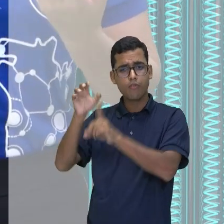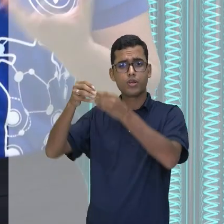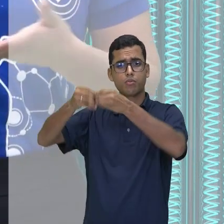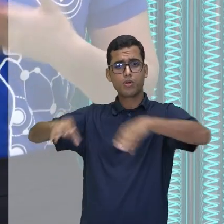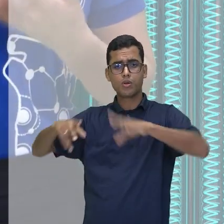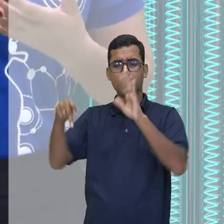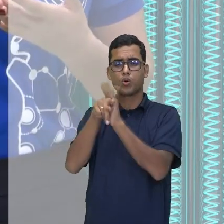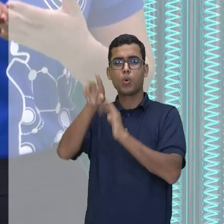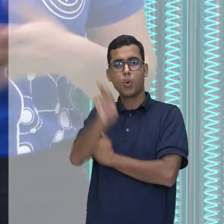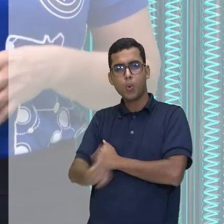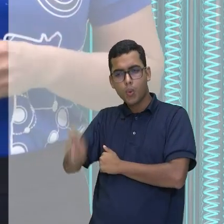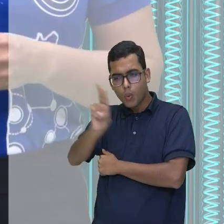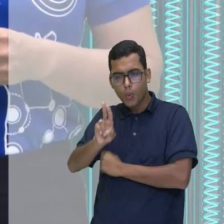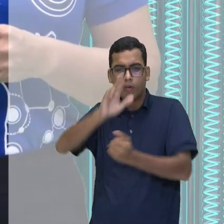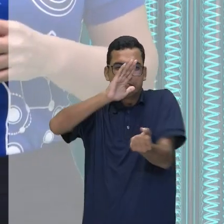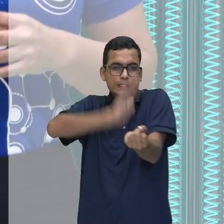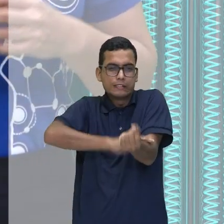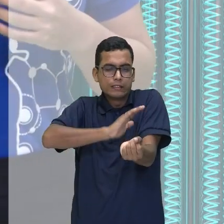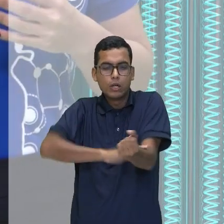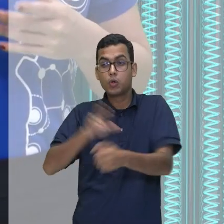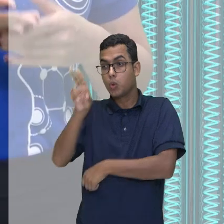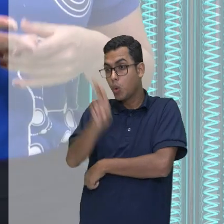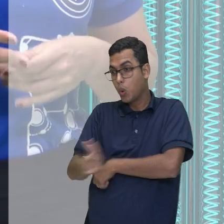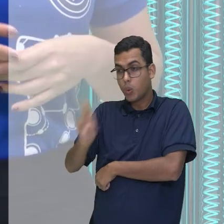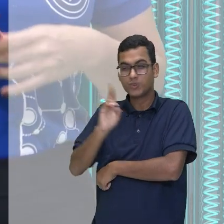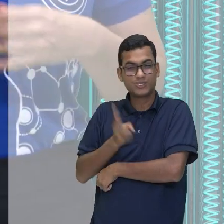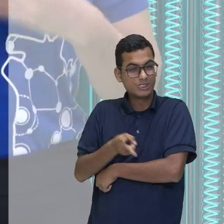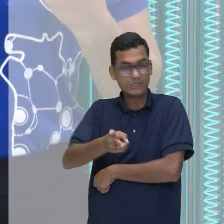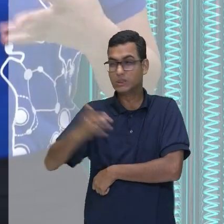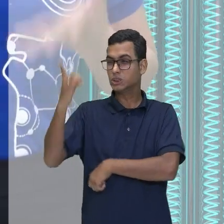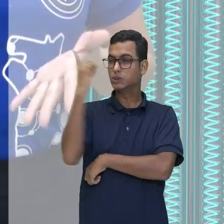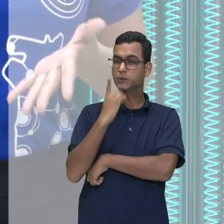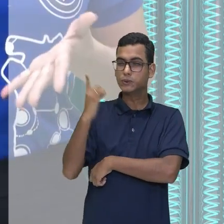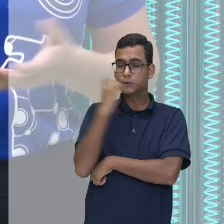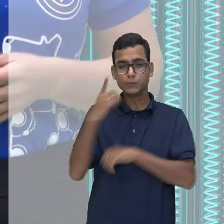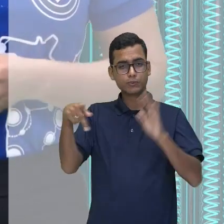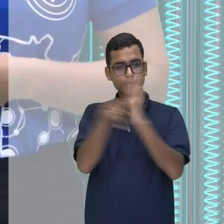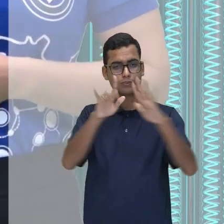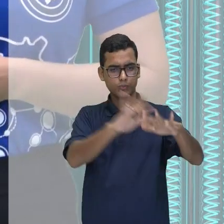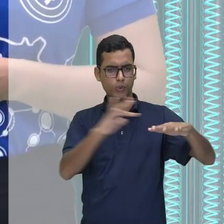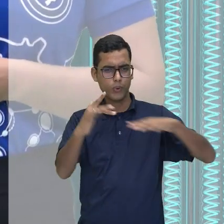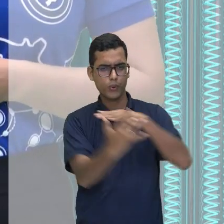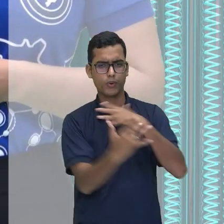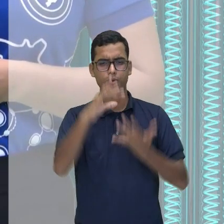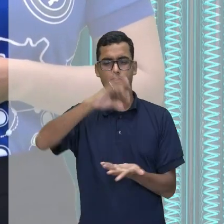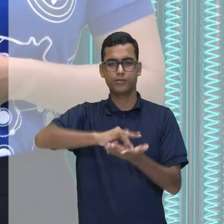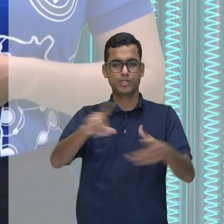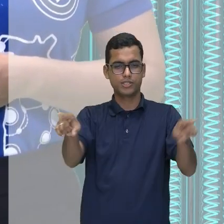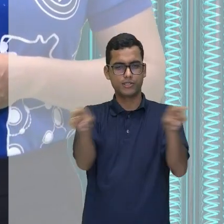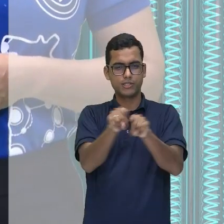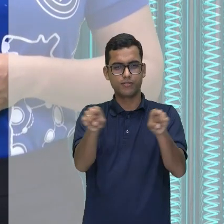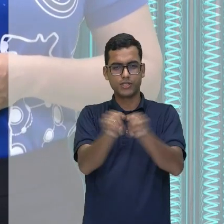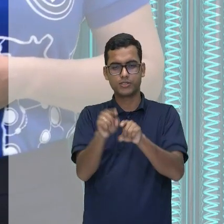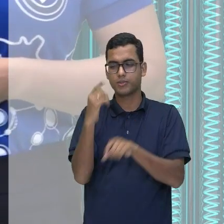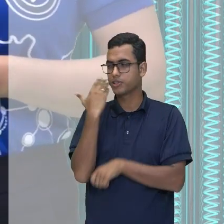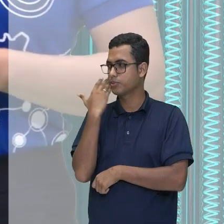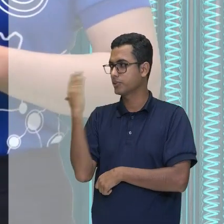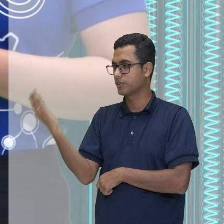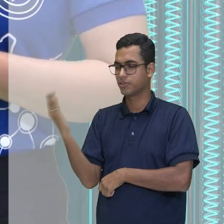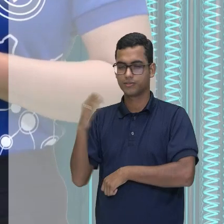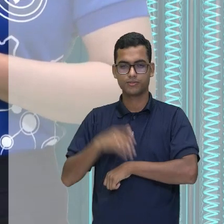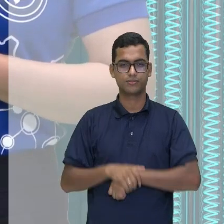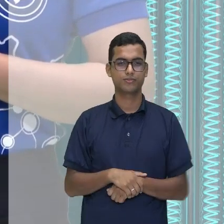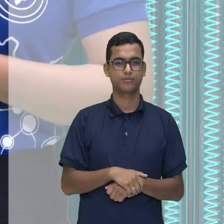ou do vício das redes sociais, ou então das mídias sociais na família,